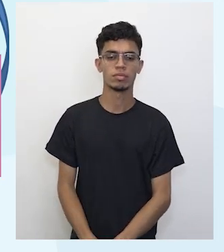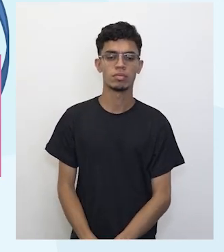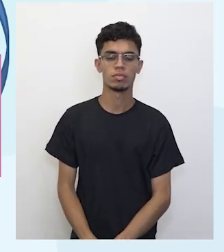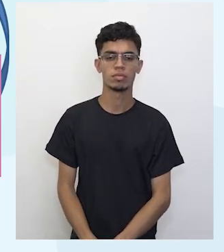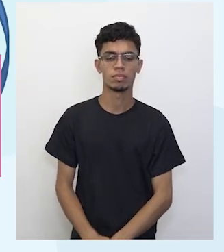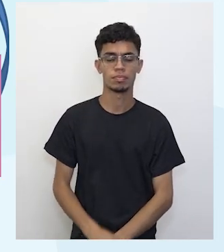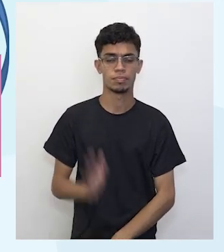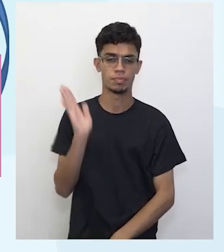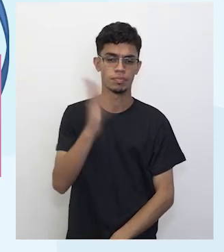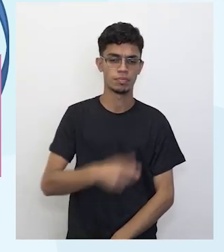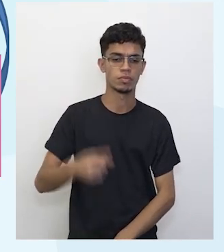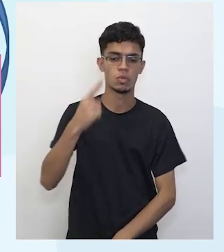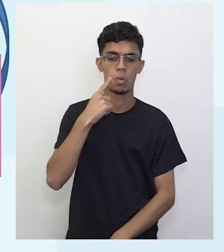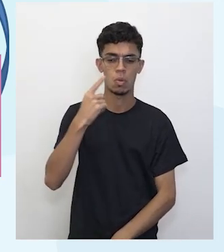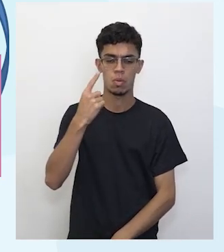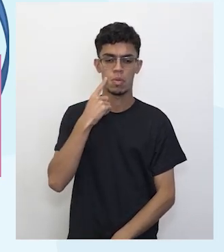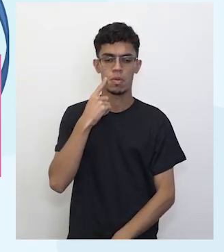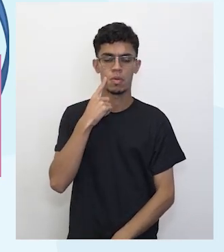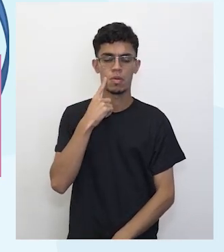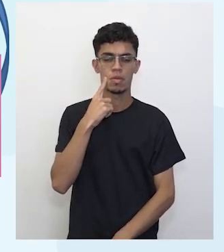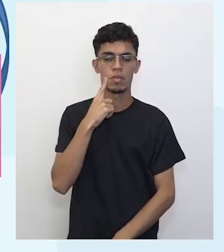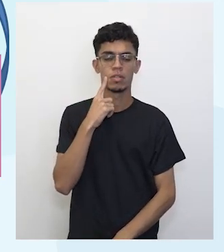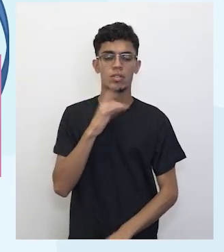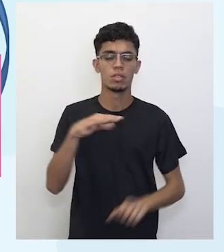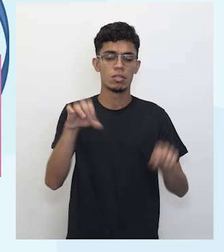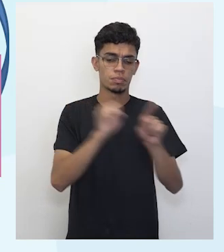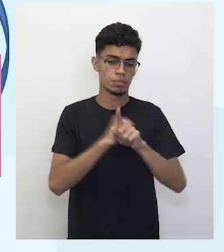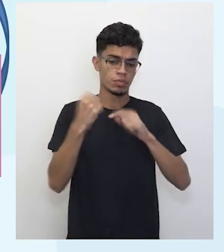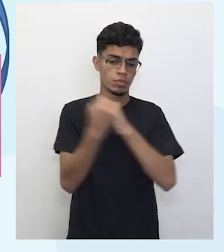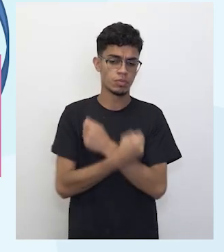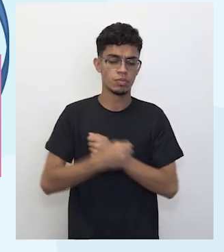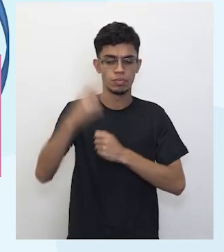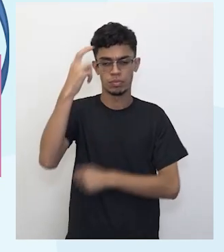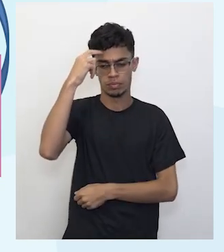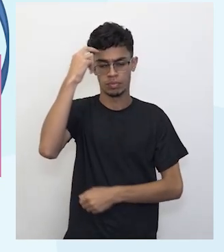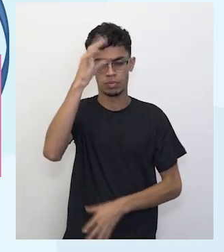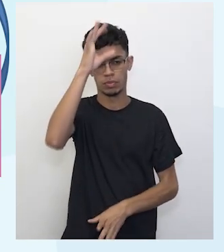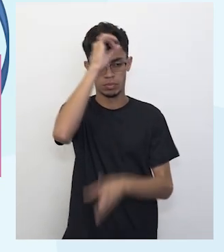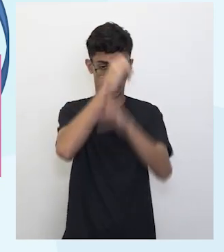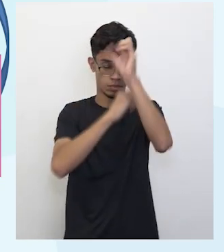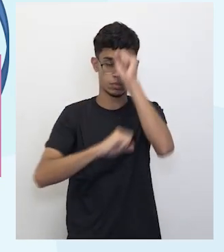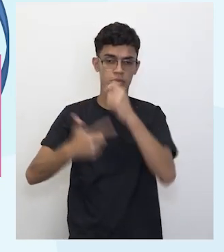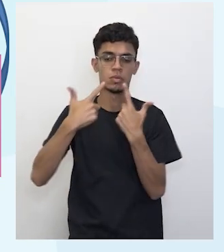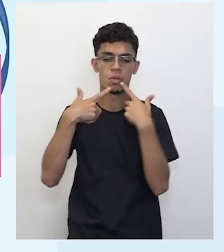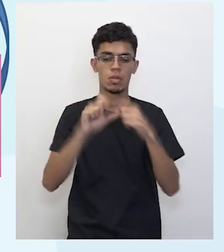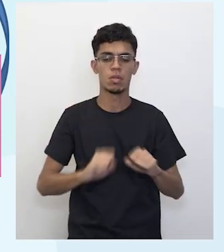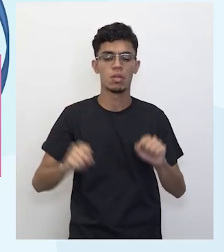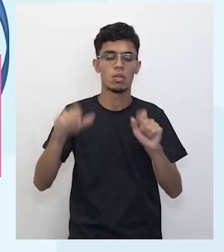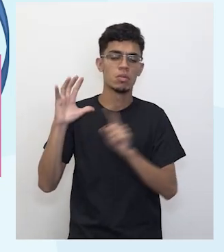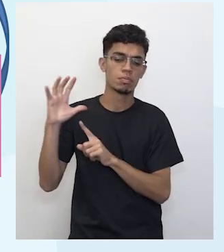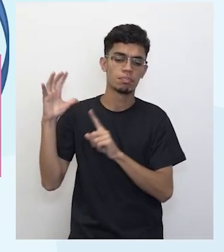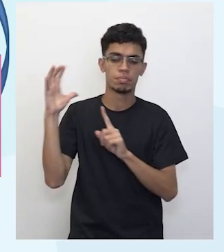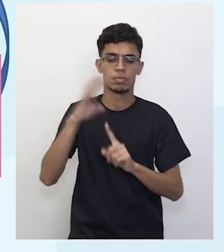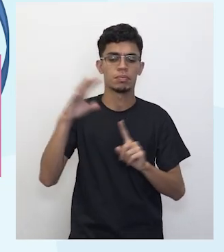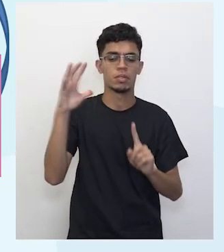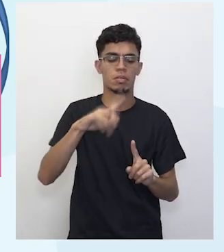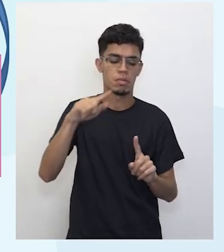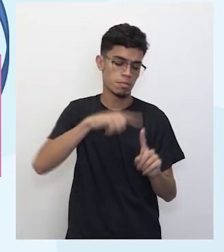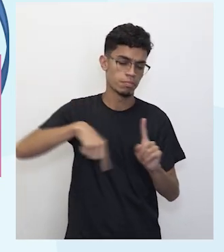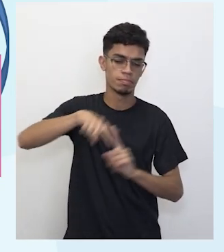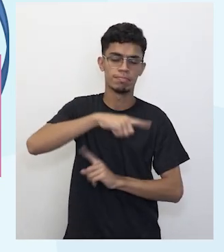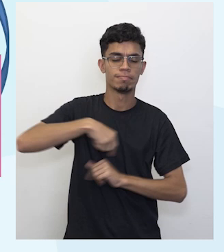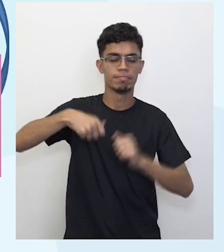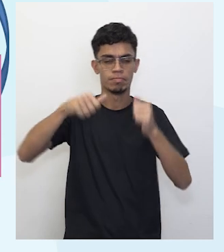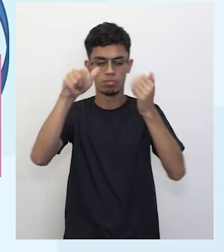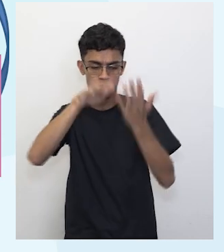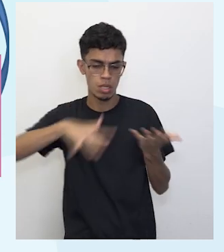como vimos, fazemos parte de uma cultura, aprendemos essa língua, somos influenciados e enxergamos o mundo